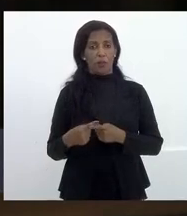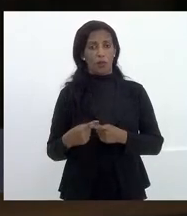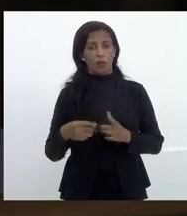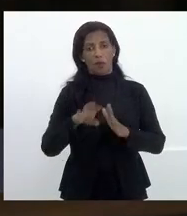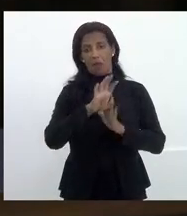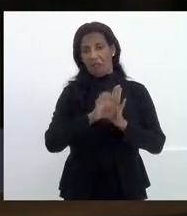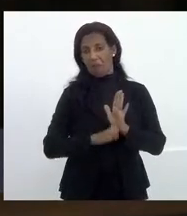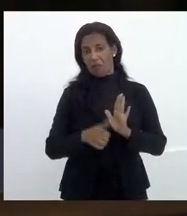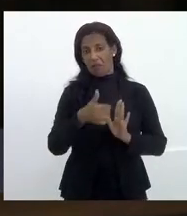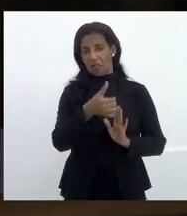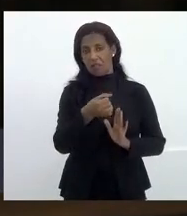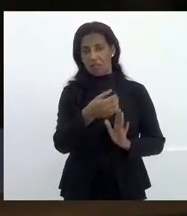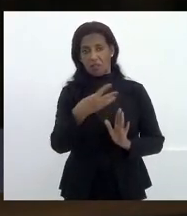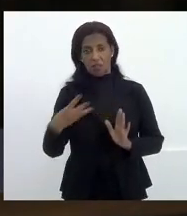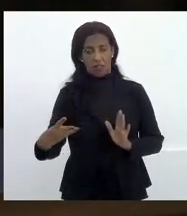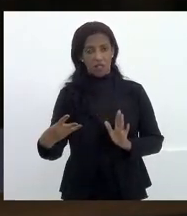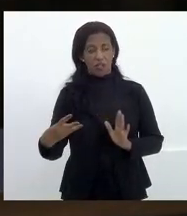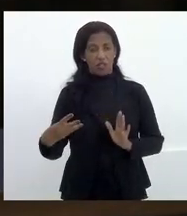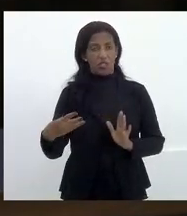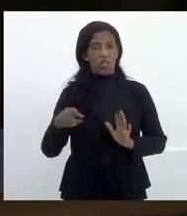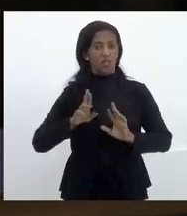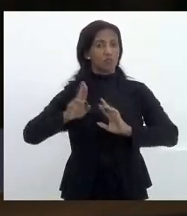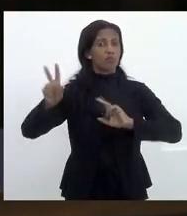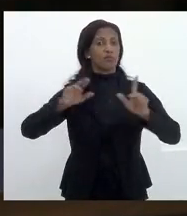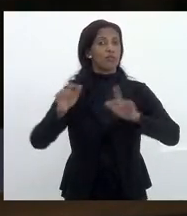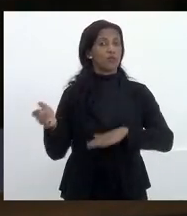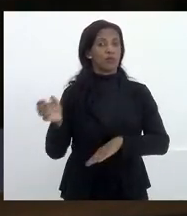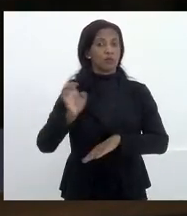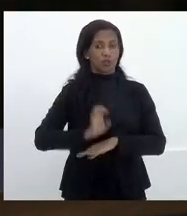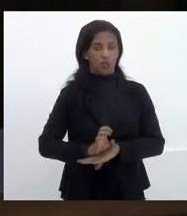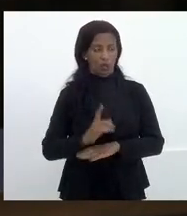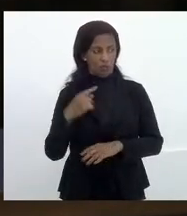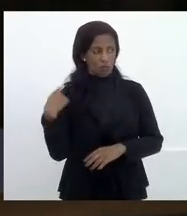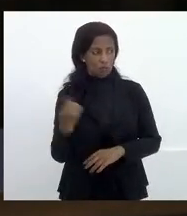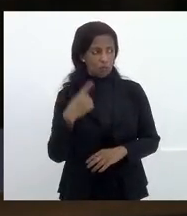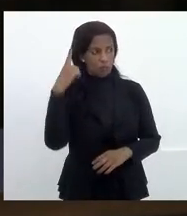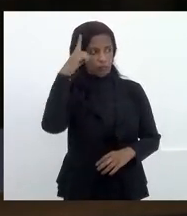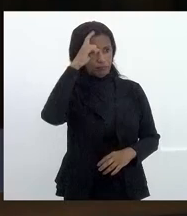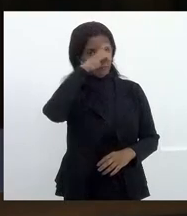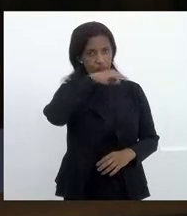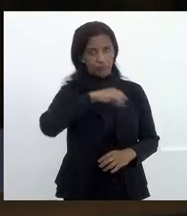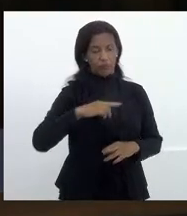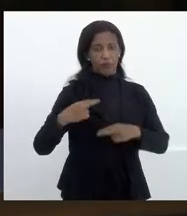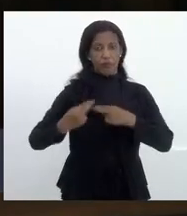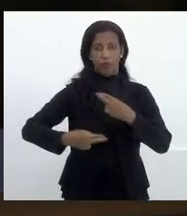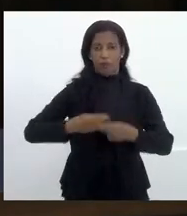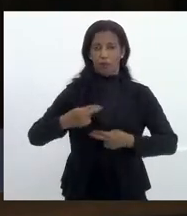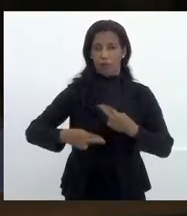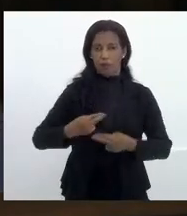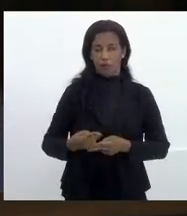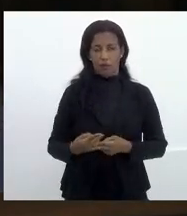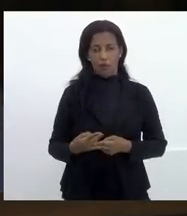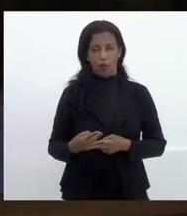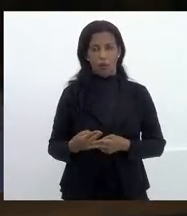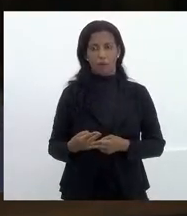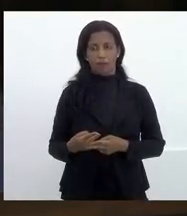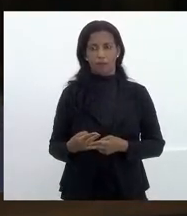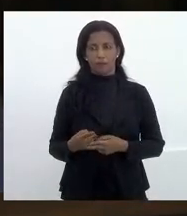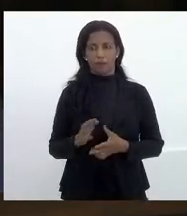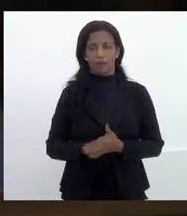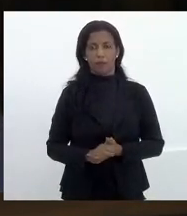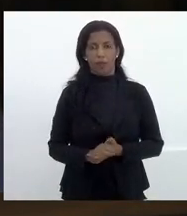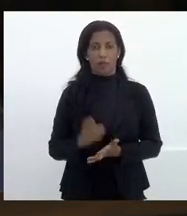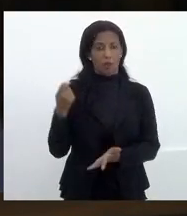- 103 não abrangeu os estados nós estamos na difícil situação de fazer uma reforma premido